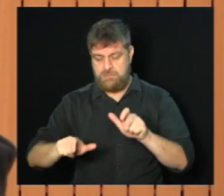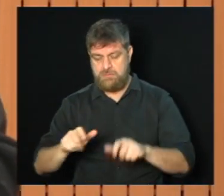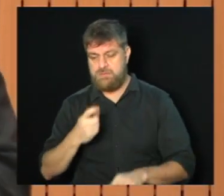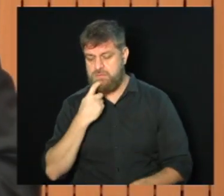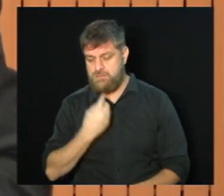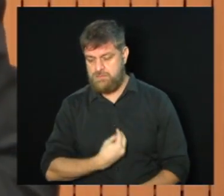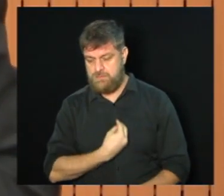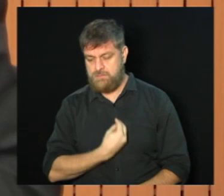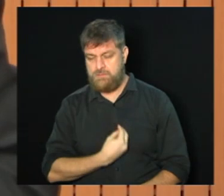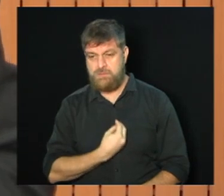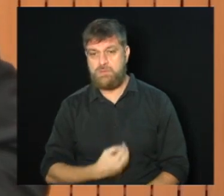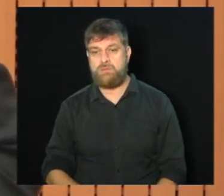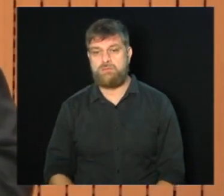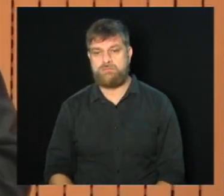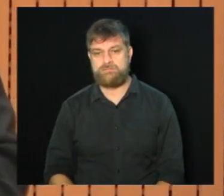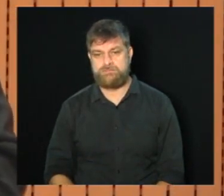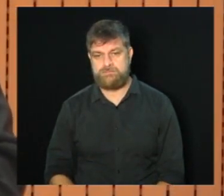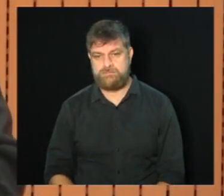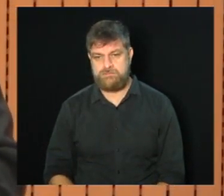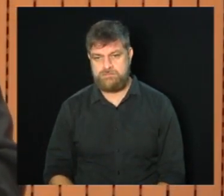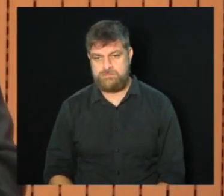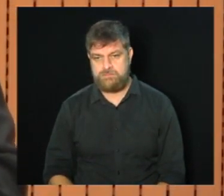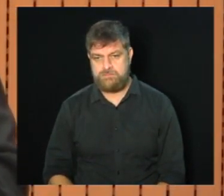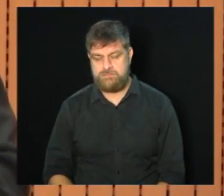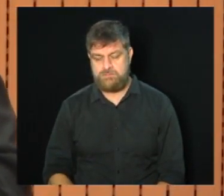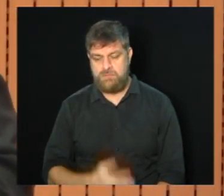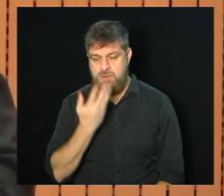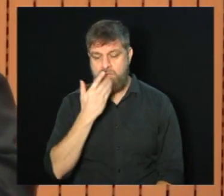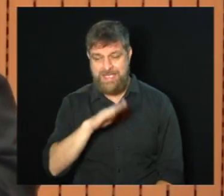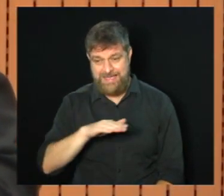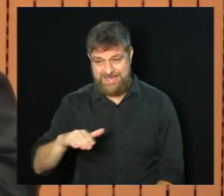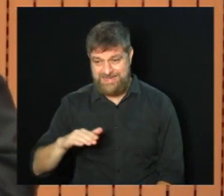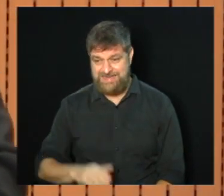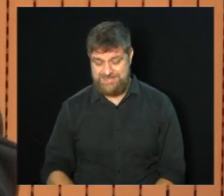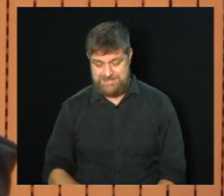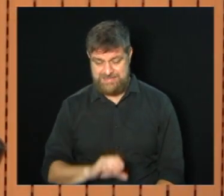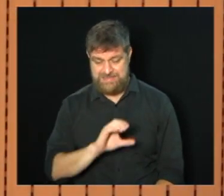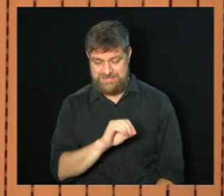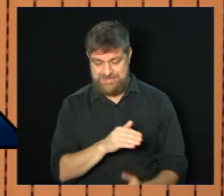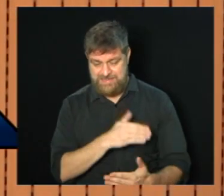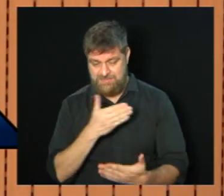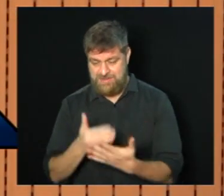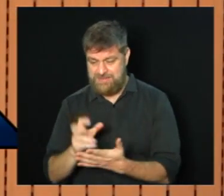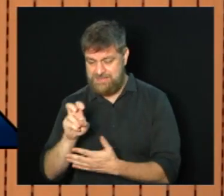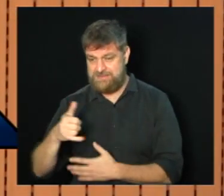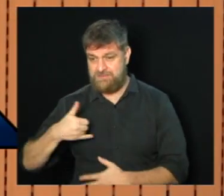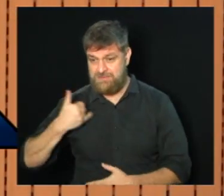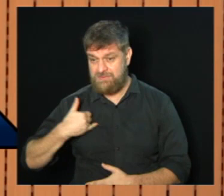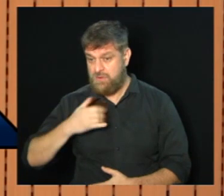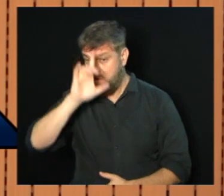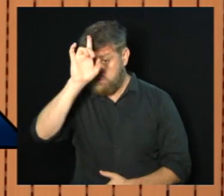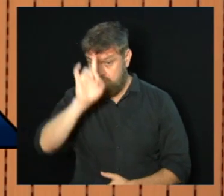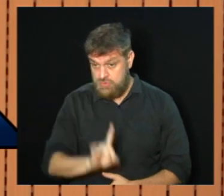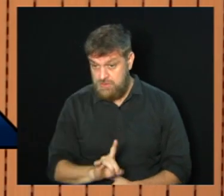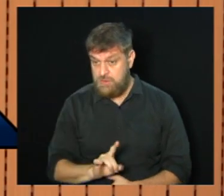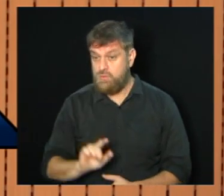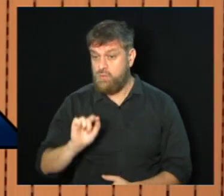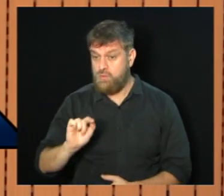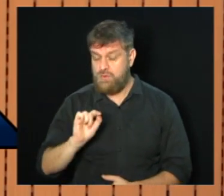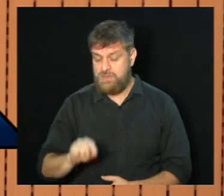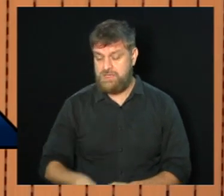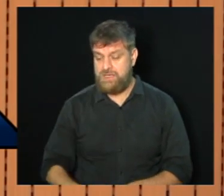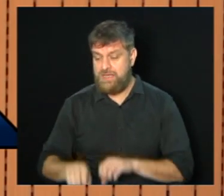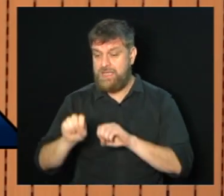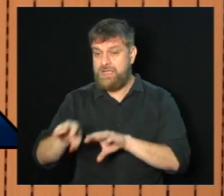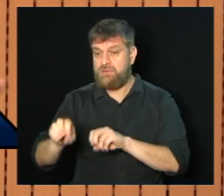o direito da criança de 0 a 5 anos ter acesso à educação infantil é um